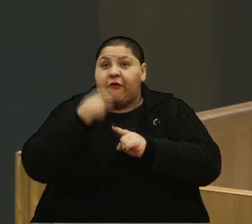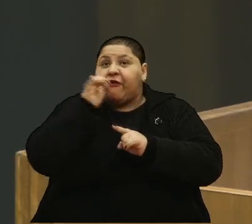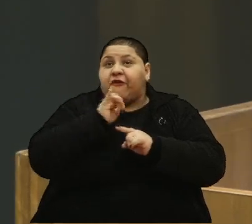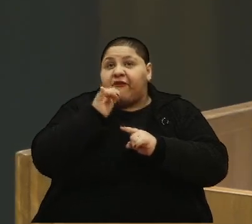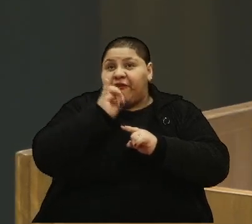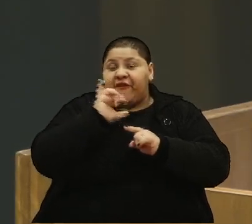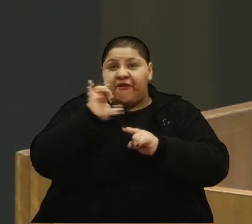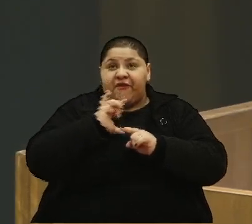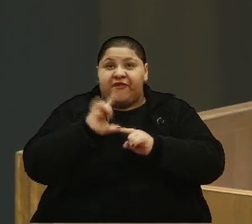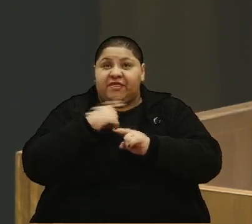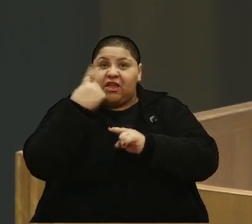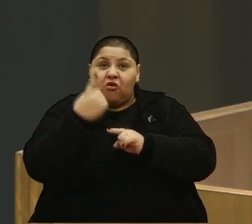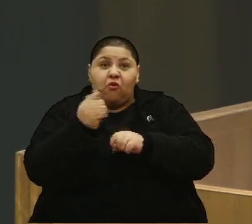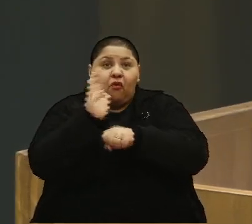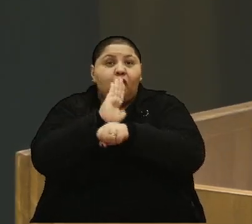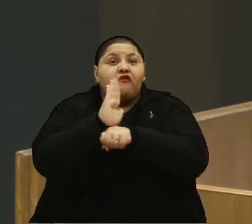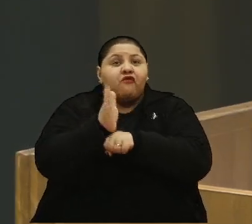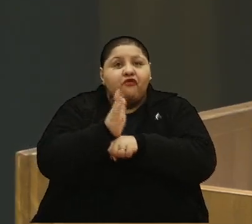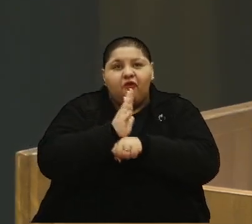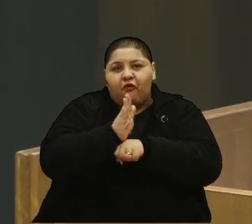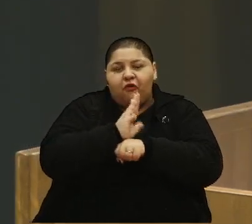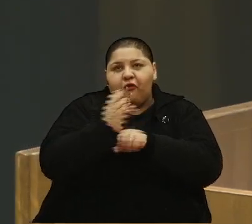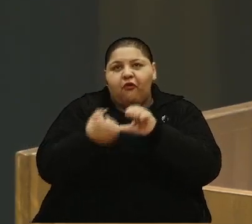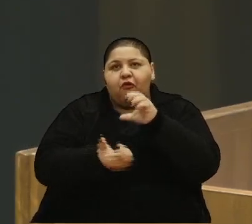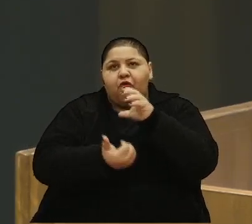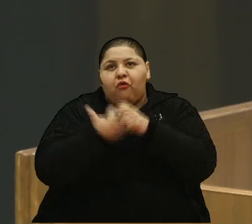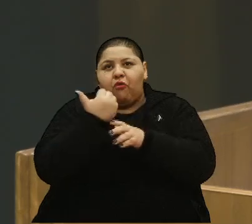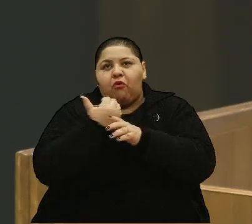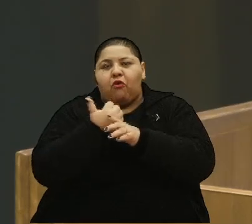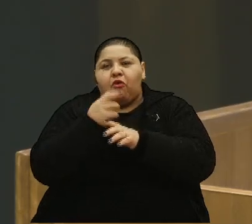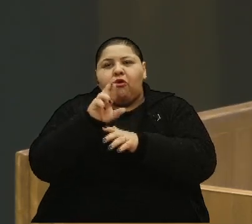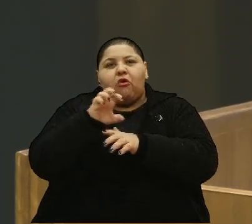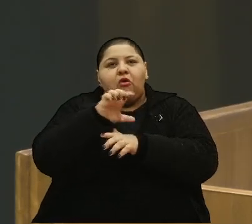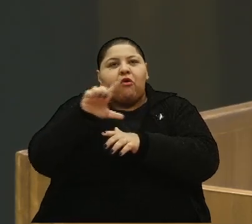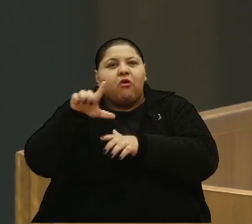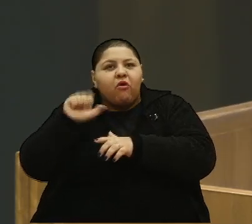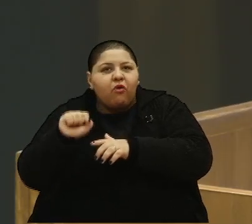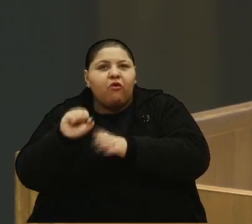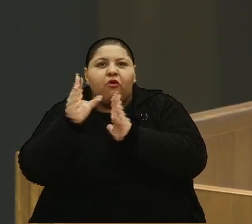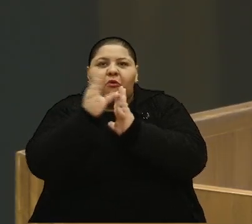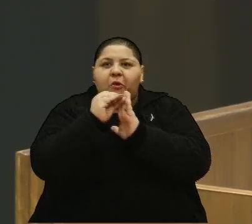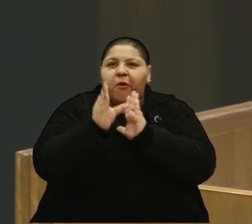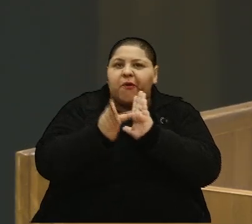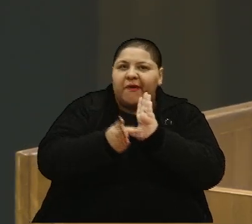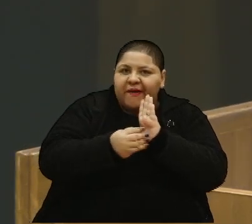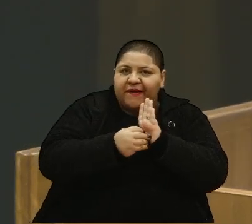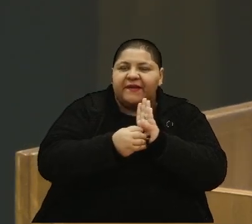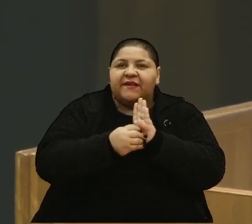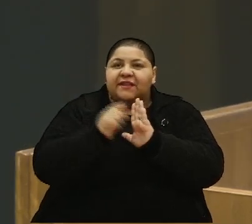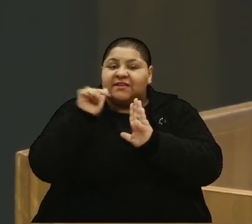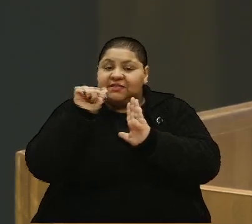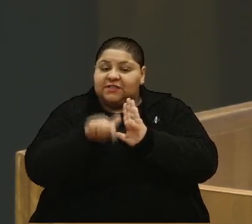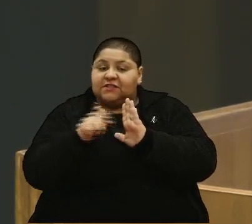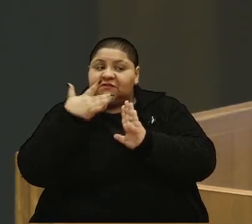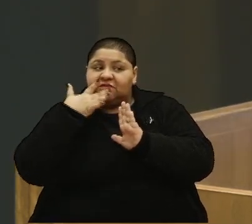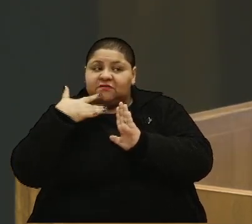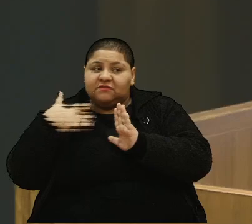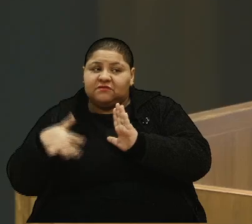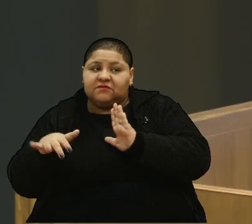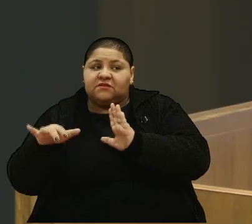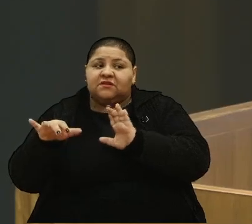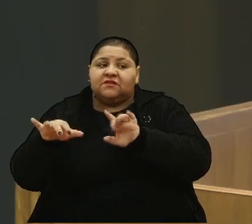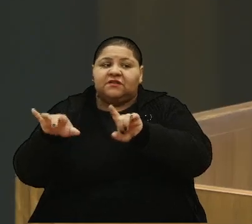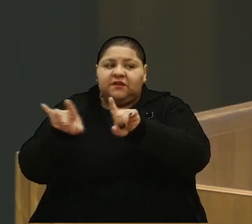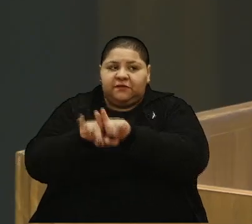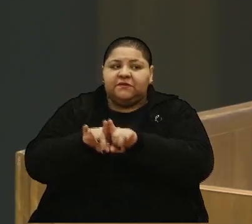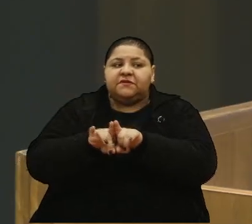quando tem um filme, uma produção, um Reels, algum conteúdo em que essas crianças são